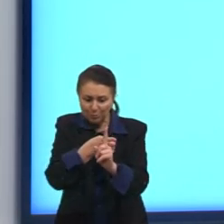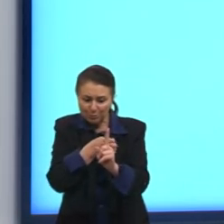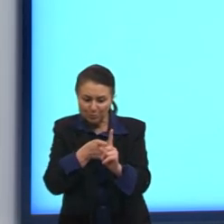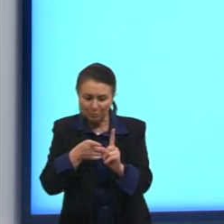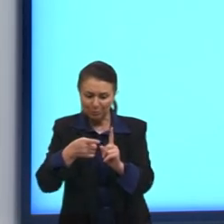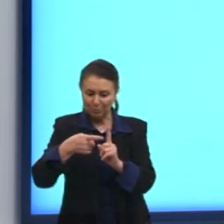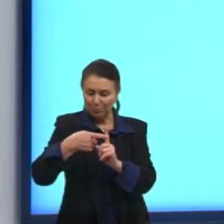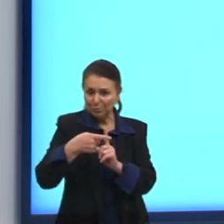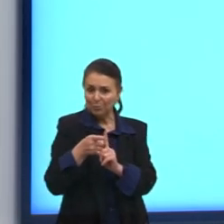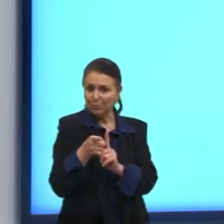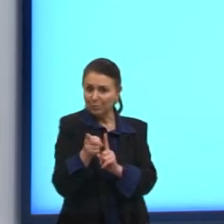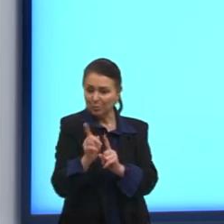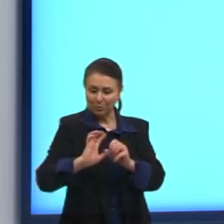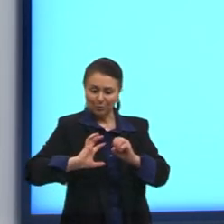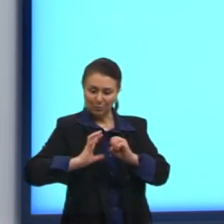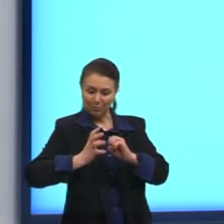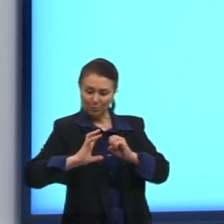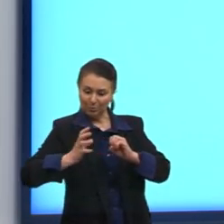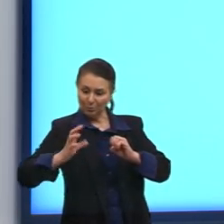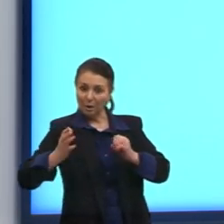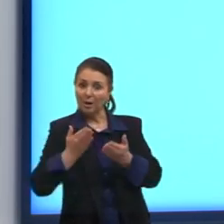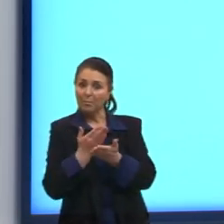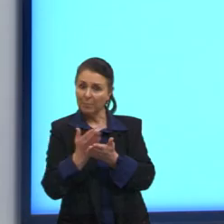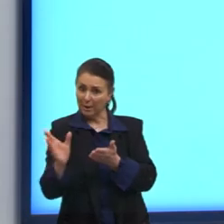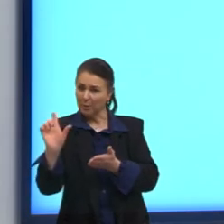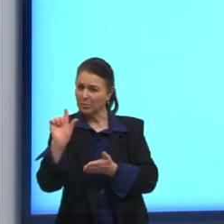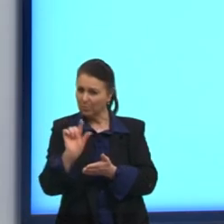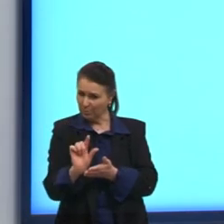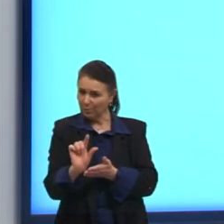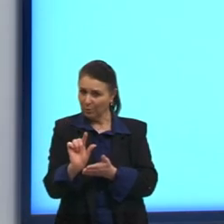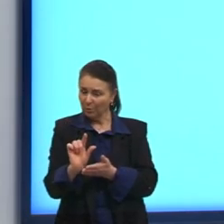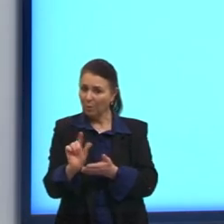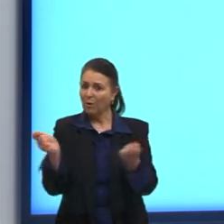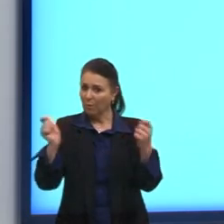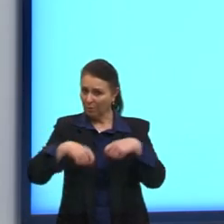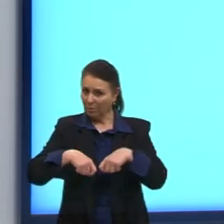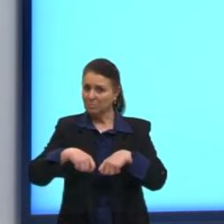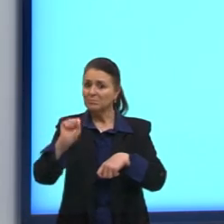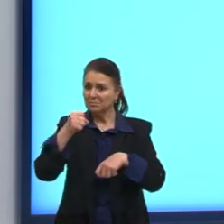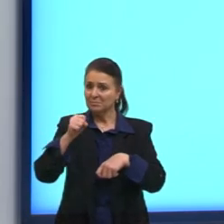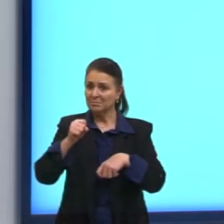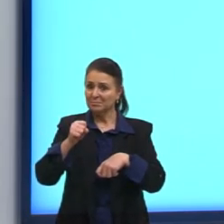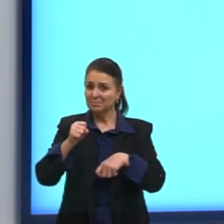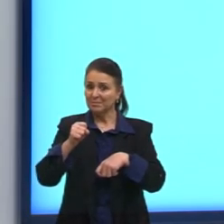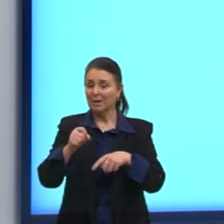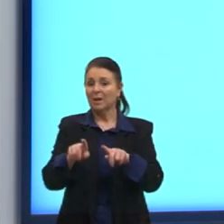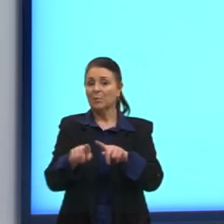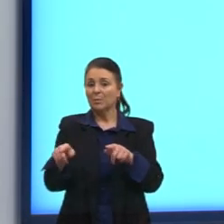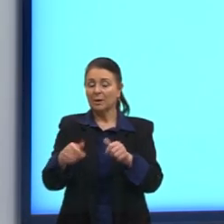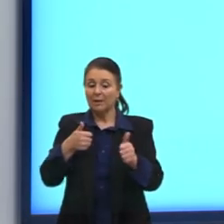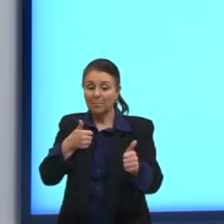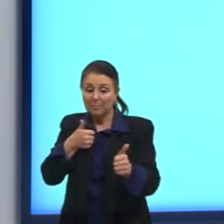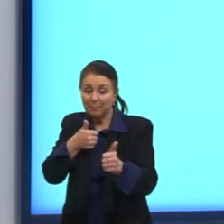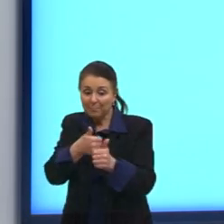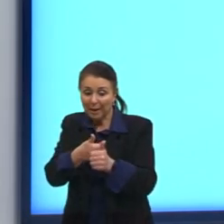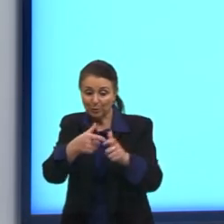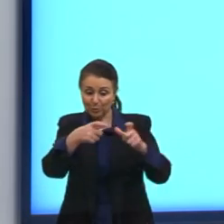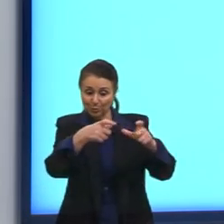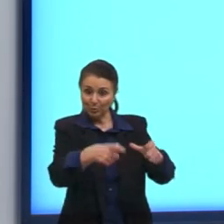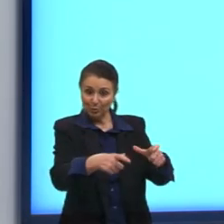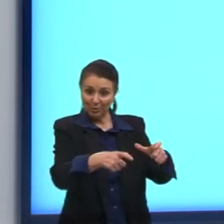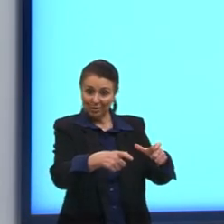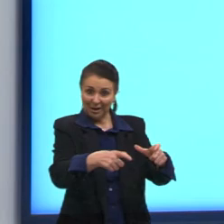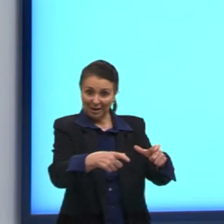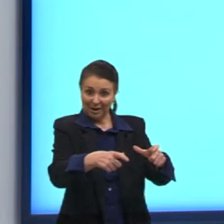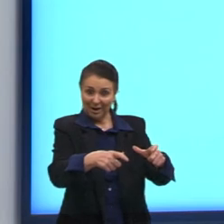um pouco de intensidade, perdeu, né? Porque a onda ela vai ser muito mais intensa aqui próximo. Então, não é à toa que próximo do roteador a gente tem um sinal